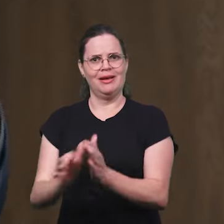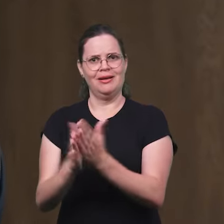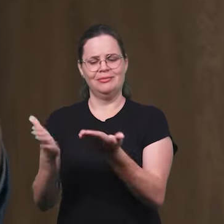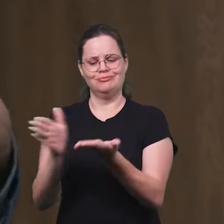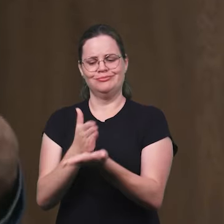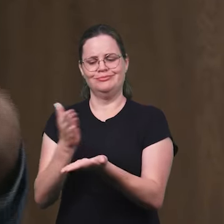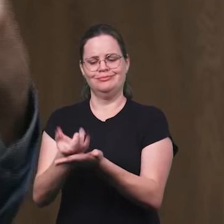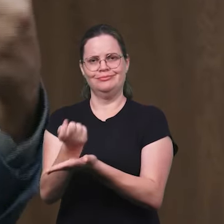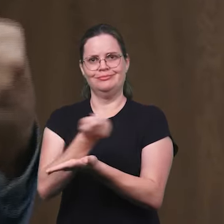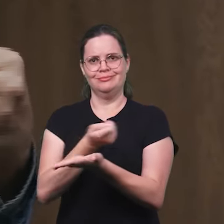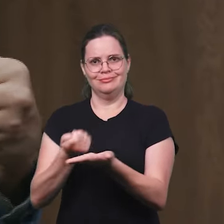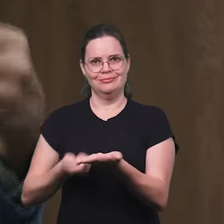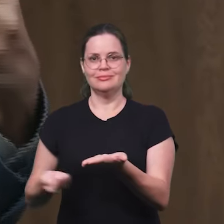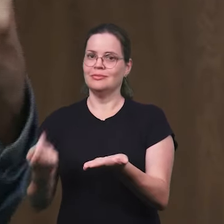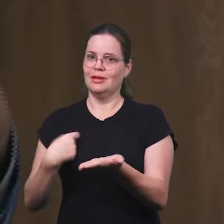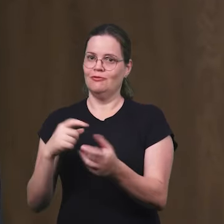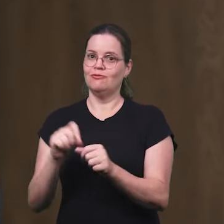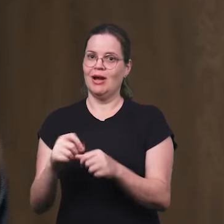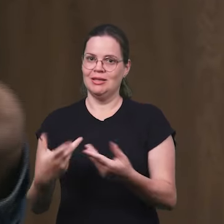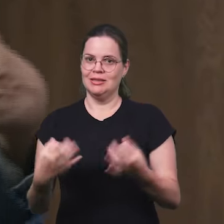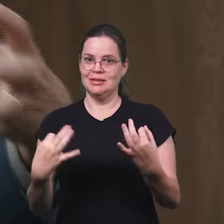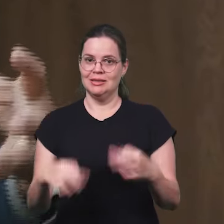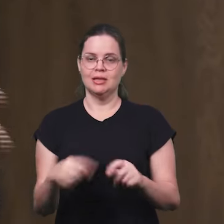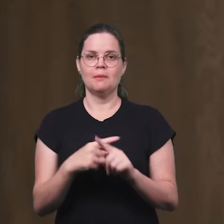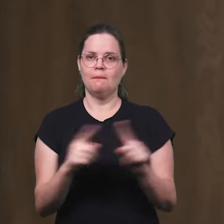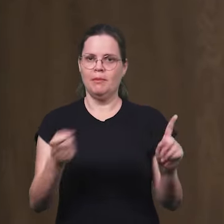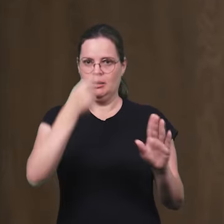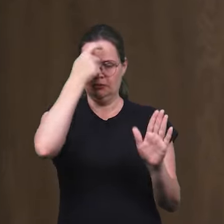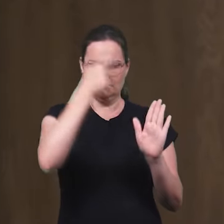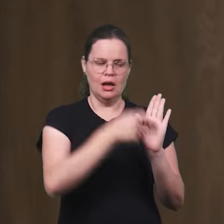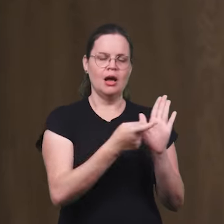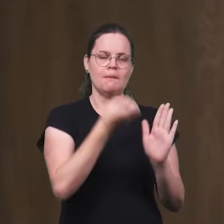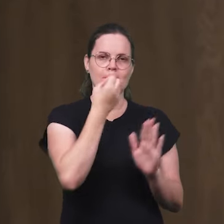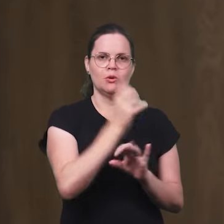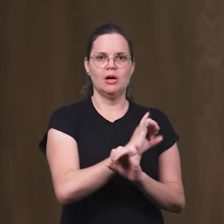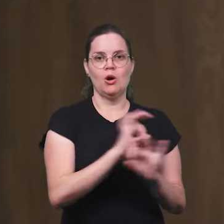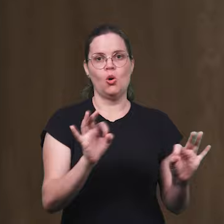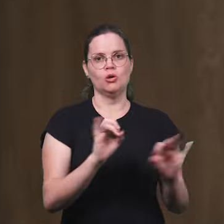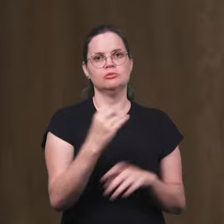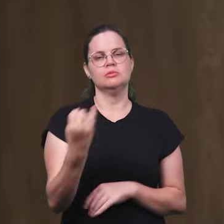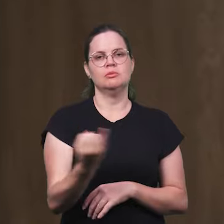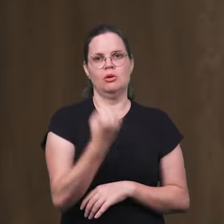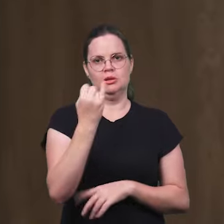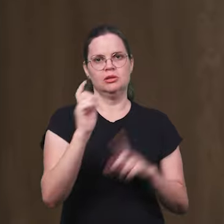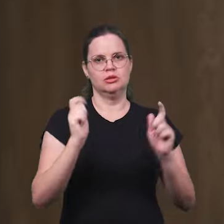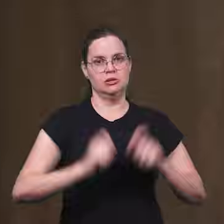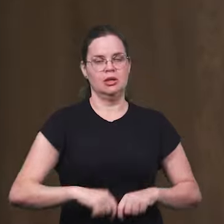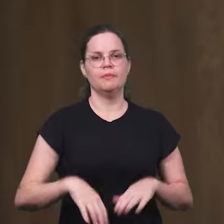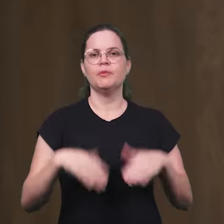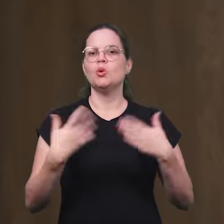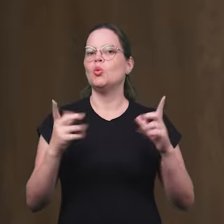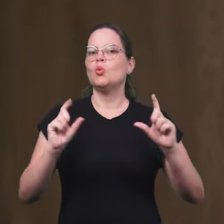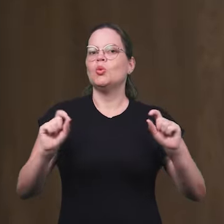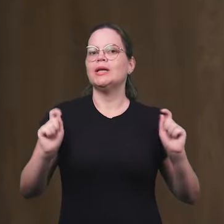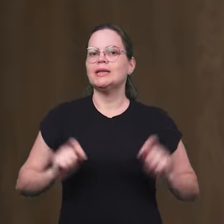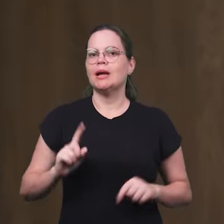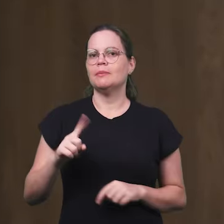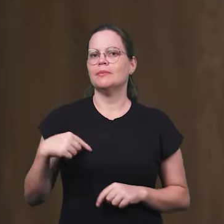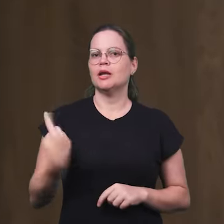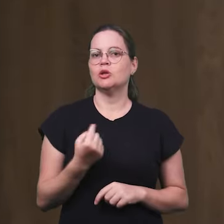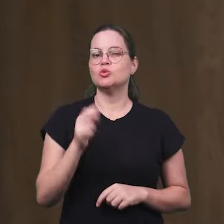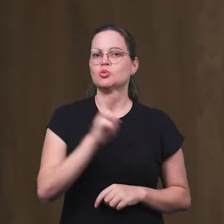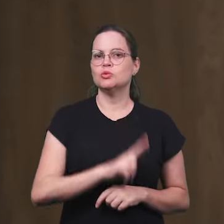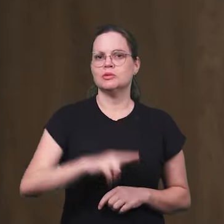ela é, sim, uma ferramenta importante para os dias atuais. Quais usos que a gente pode fazer